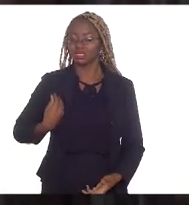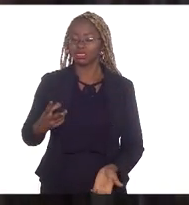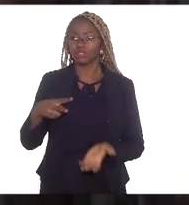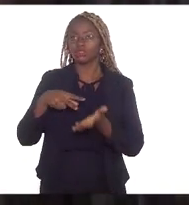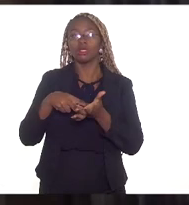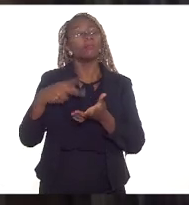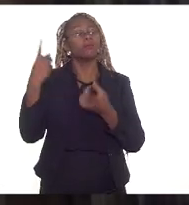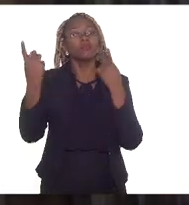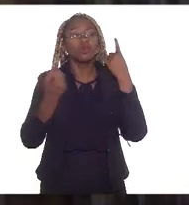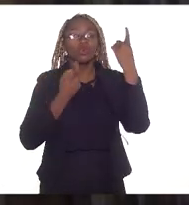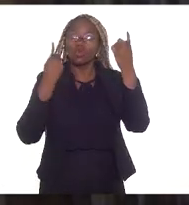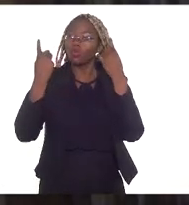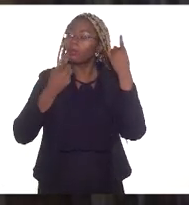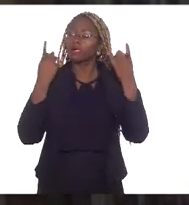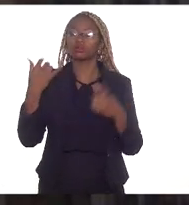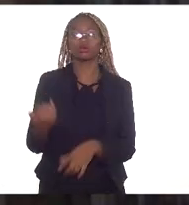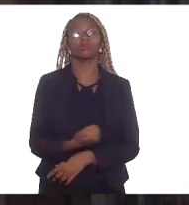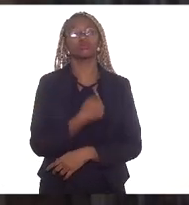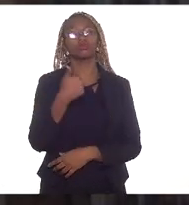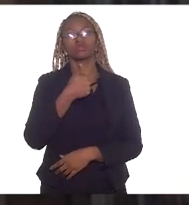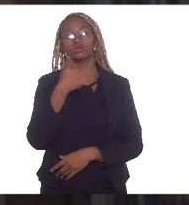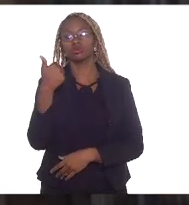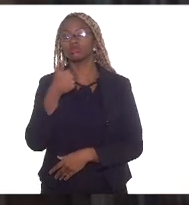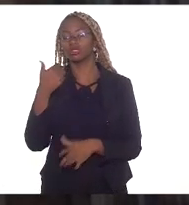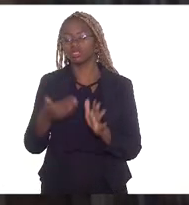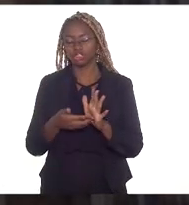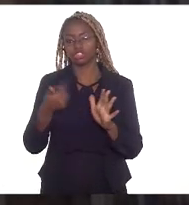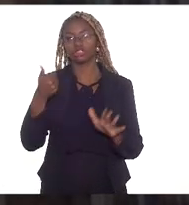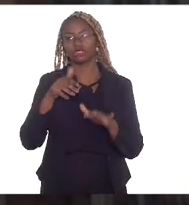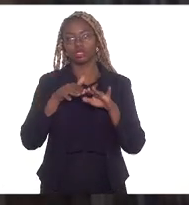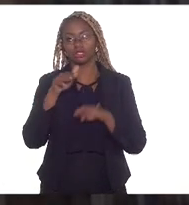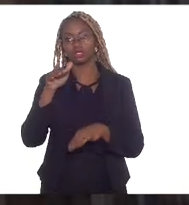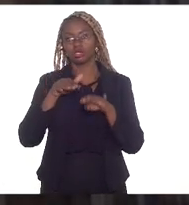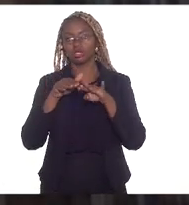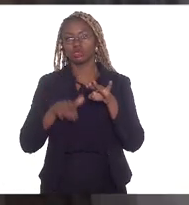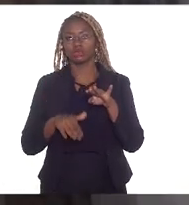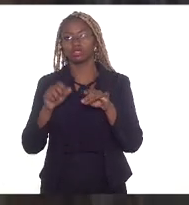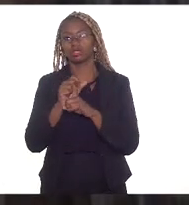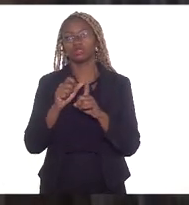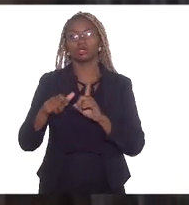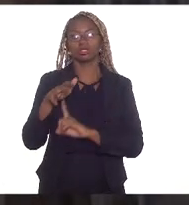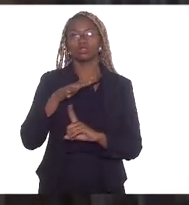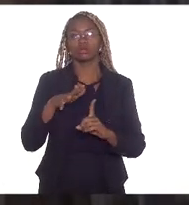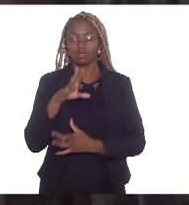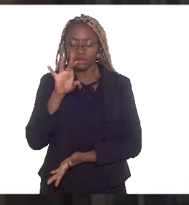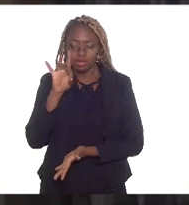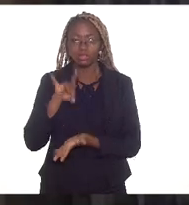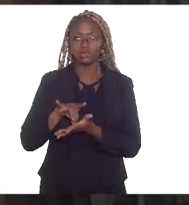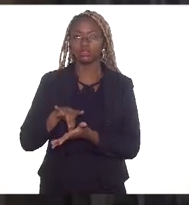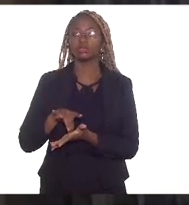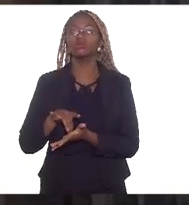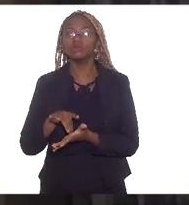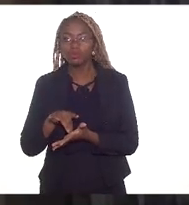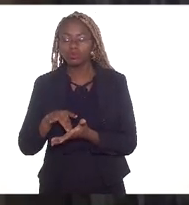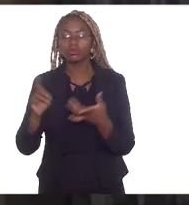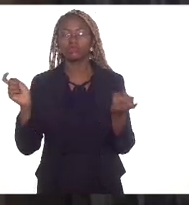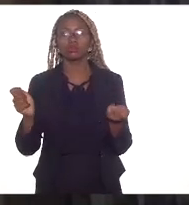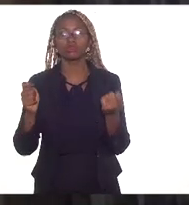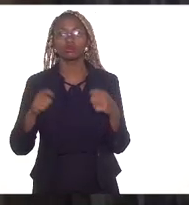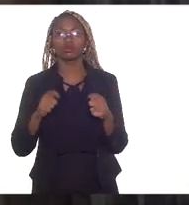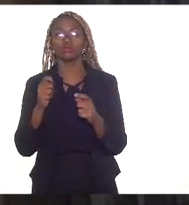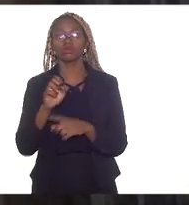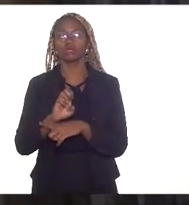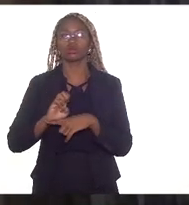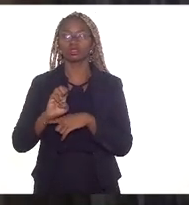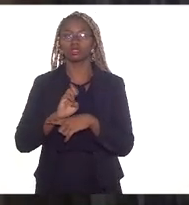preocupação primeira, a eliminação das desigualdades sociais, para que realmente haja condições desse Estado do